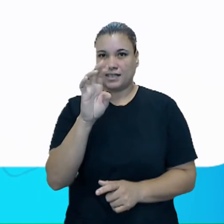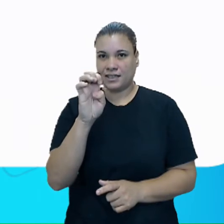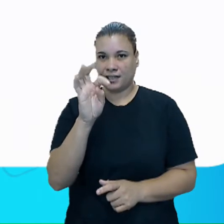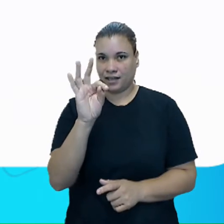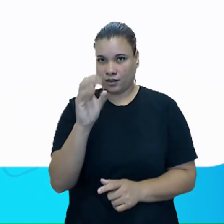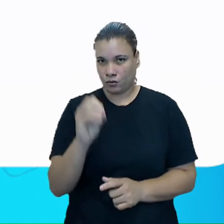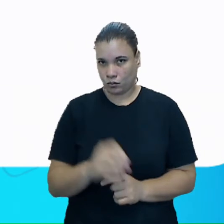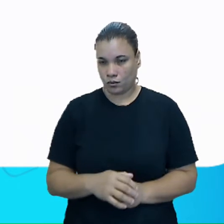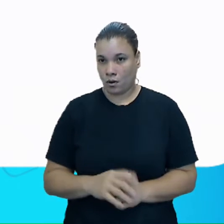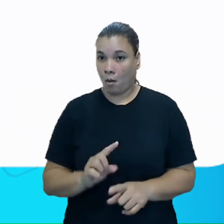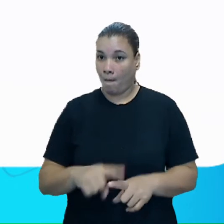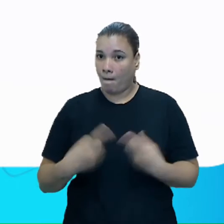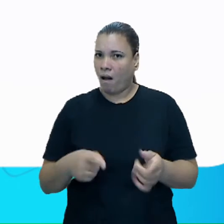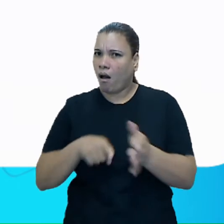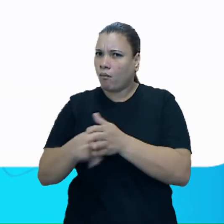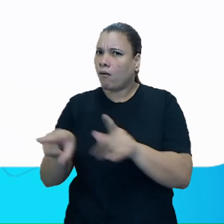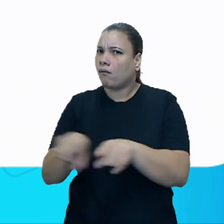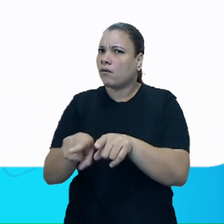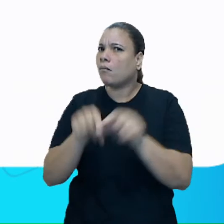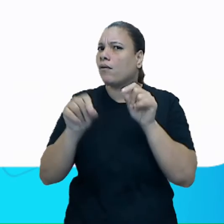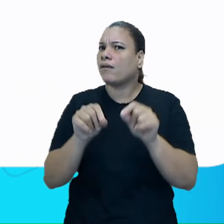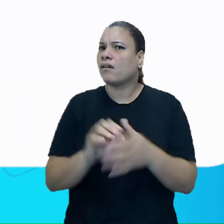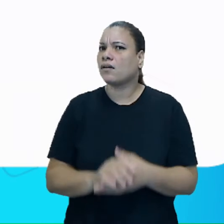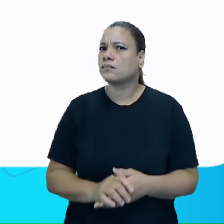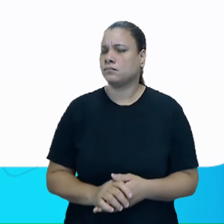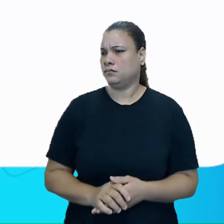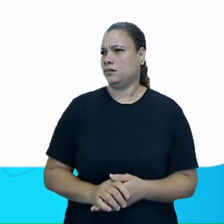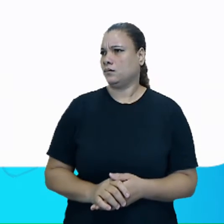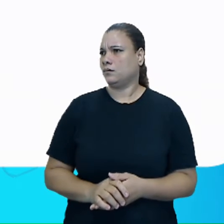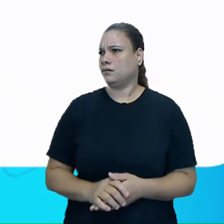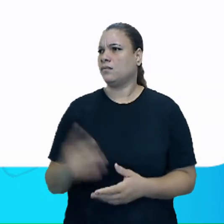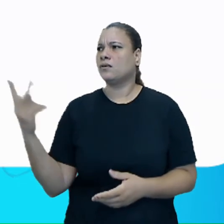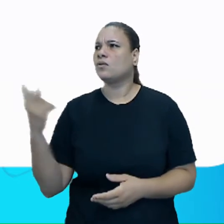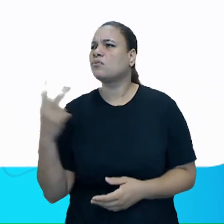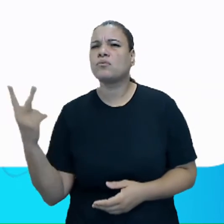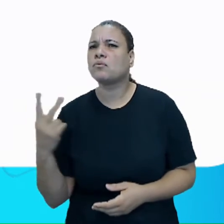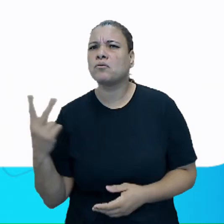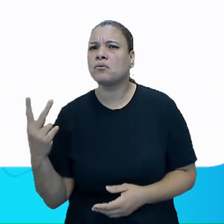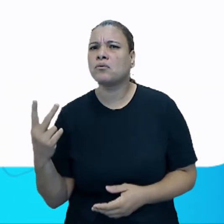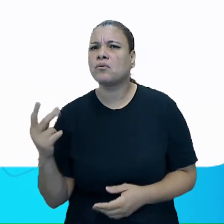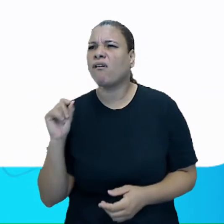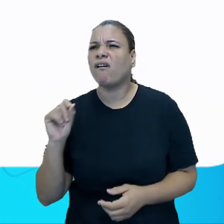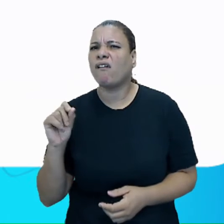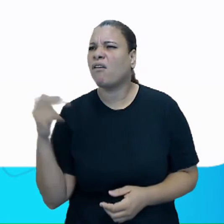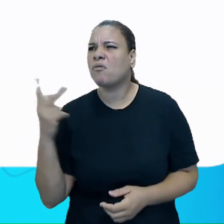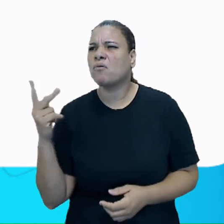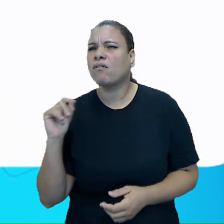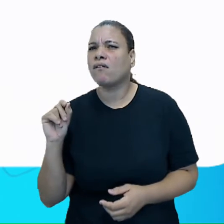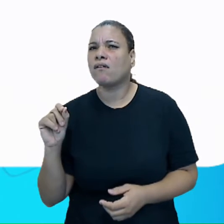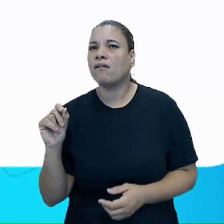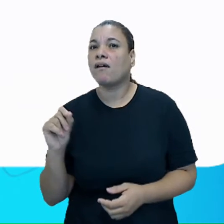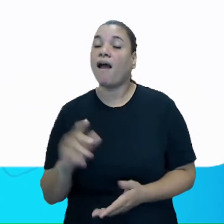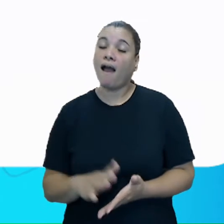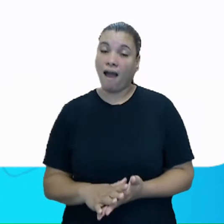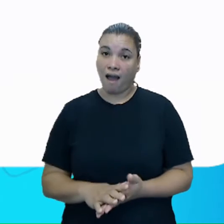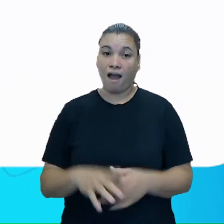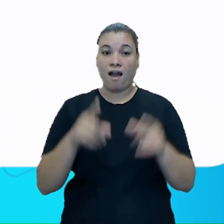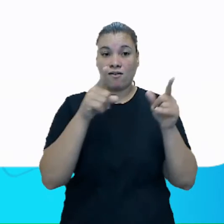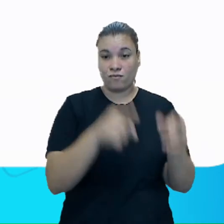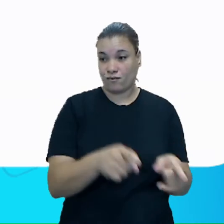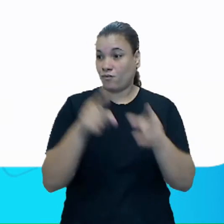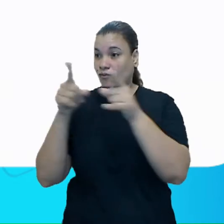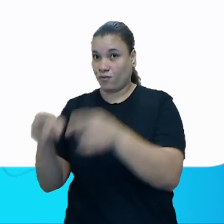Então, aqui vai ser um indireto. Vou colocar um I e o D aqui para você conseguir visualizar melhor. Então,